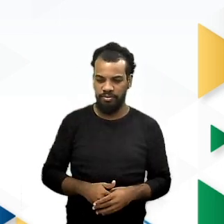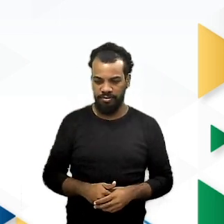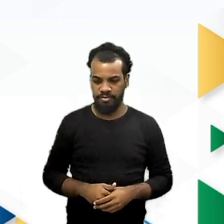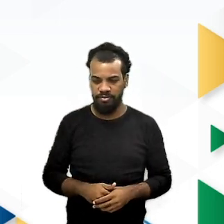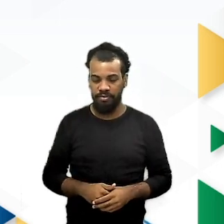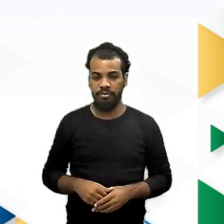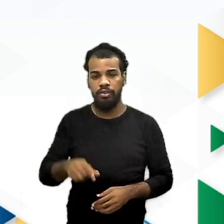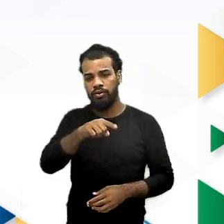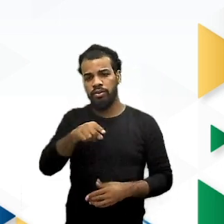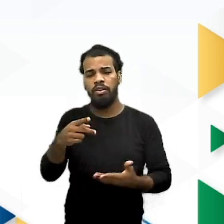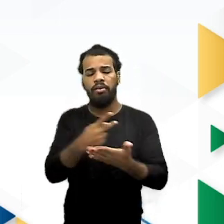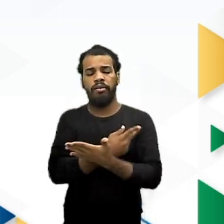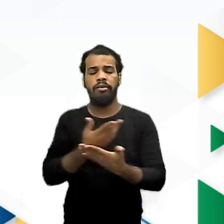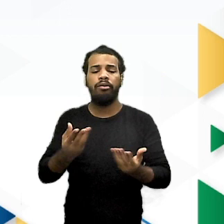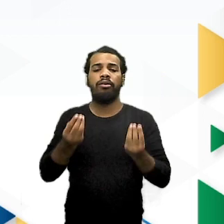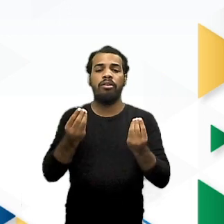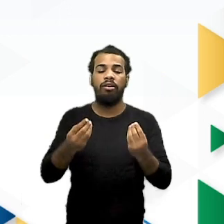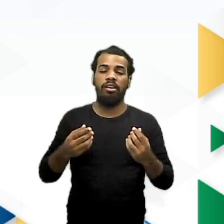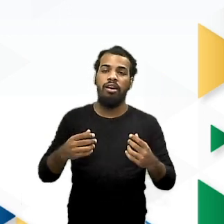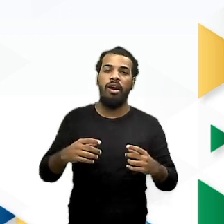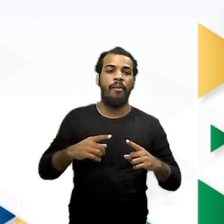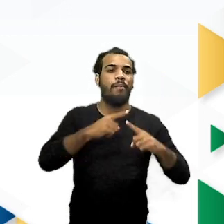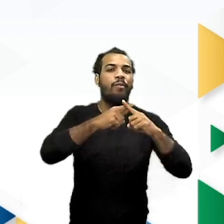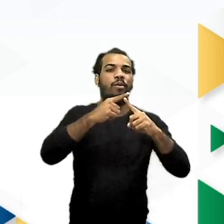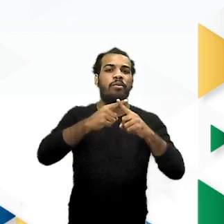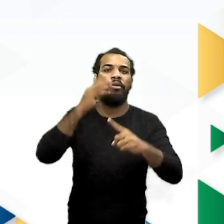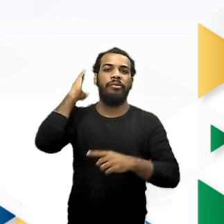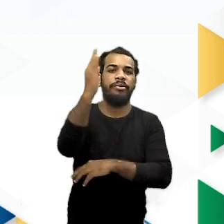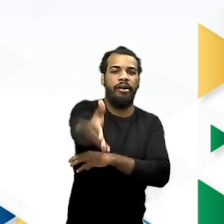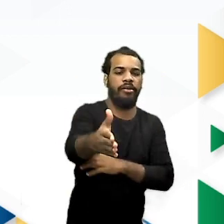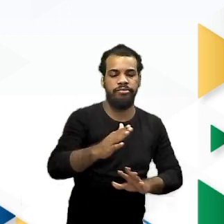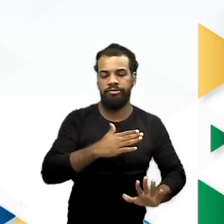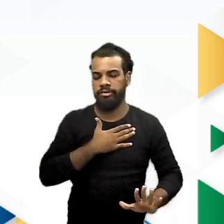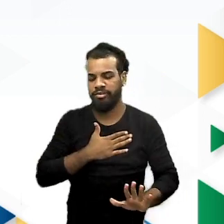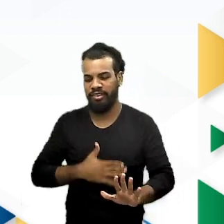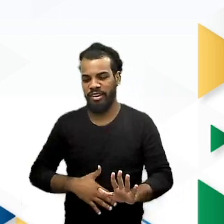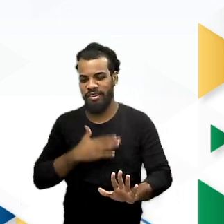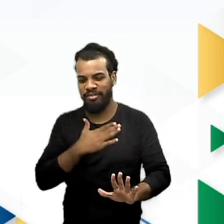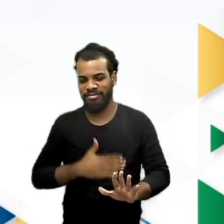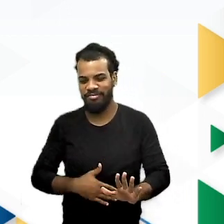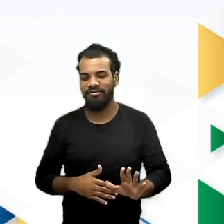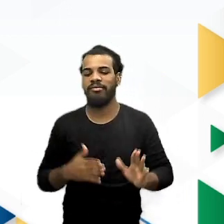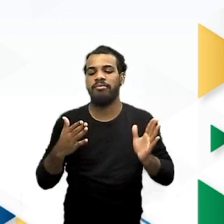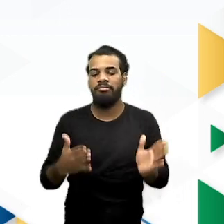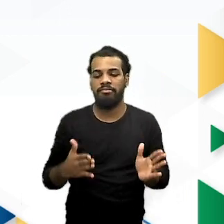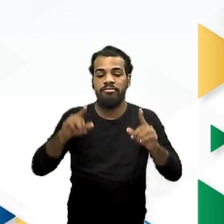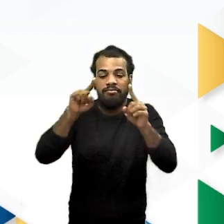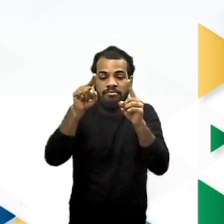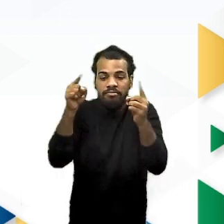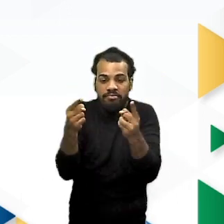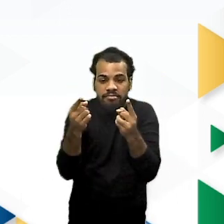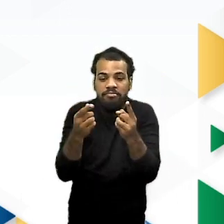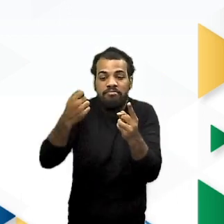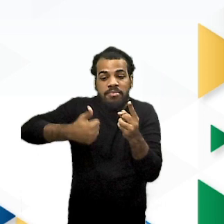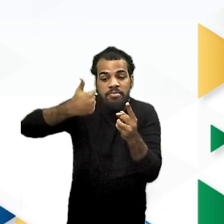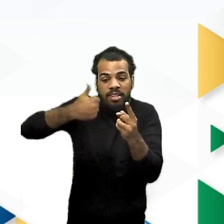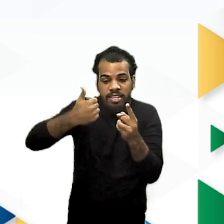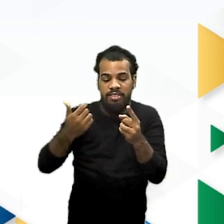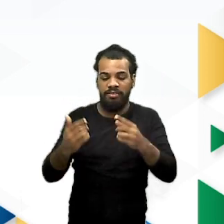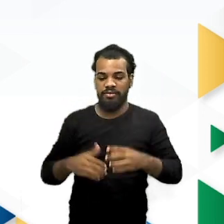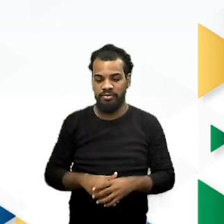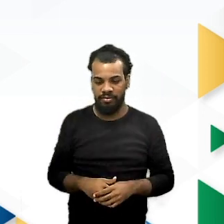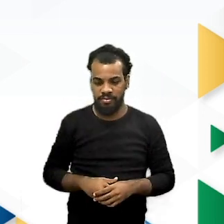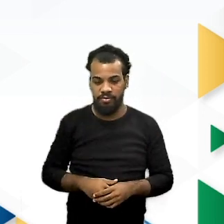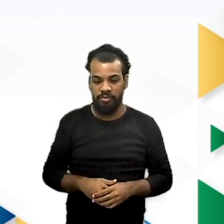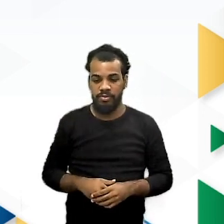querer multiplicar sem fazer a operação que está dentro dos parênteses. Parênteses primeiros, tá? Então, eu vou fazer 5